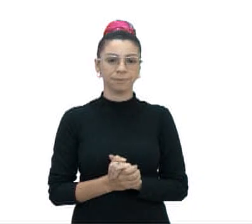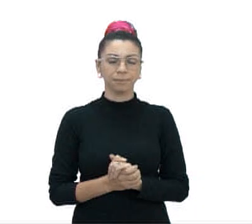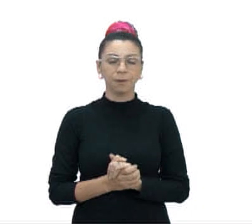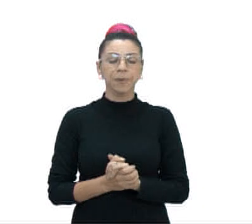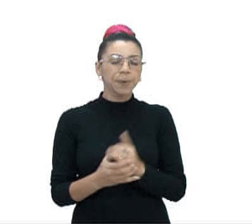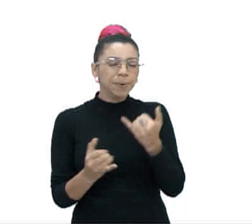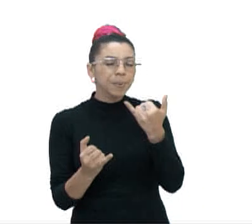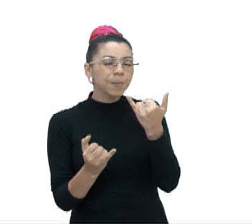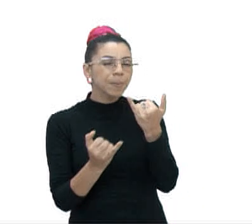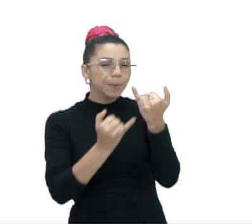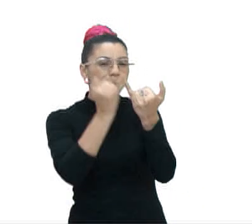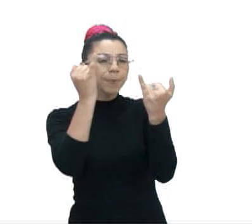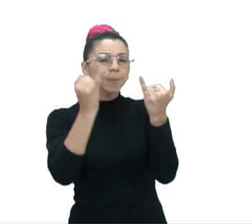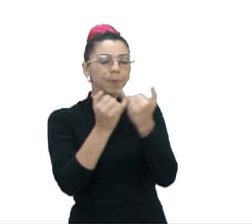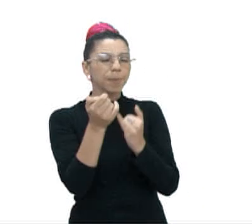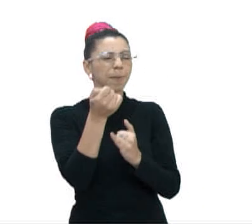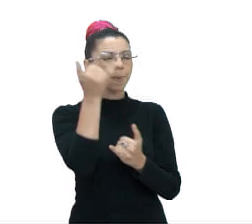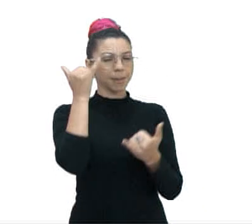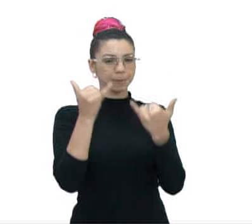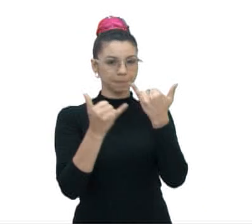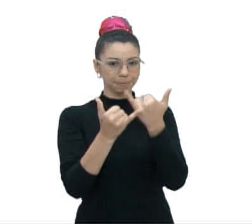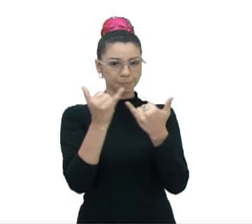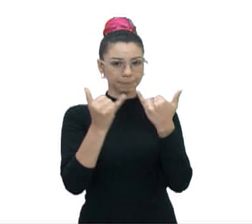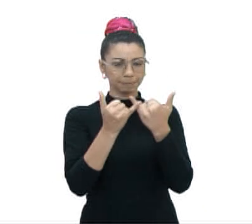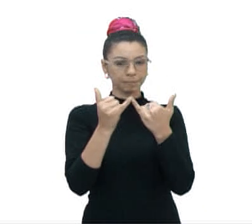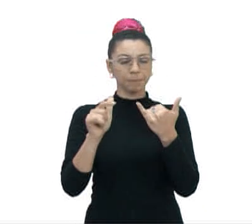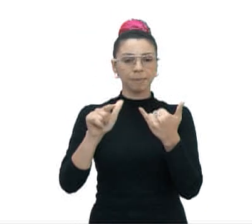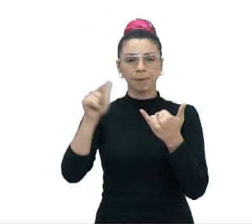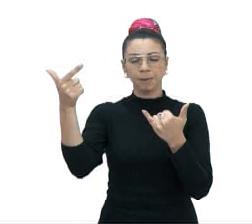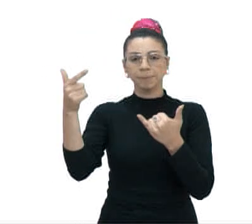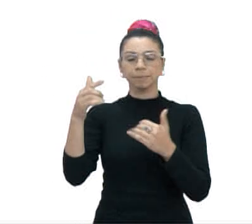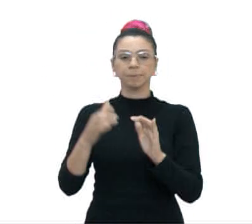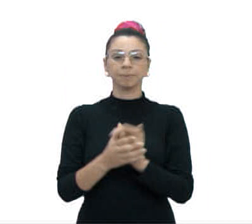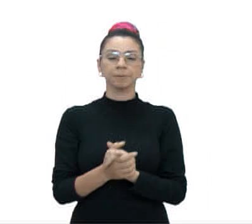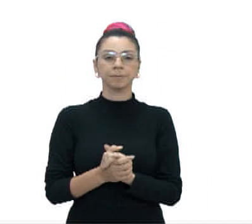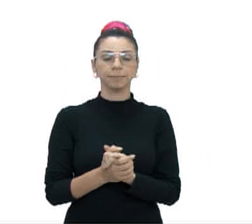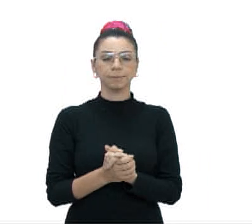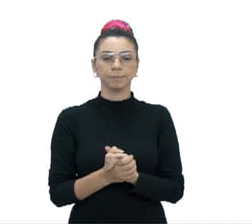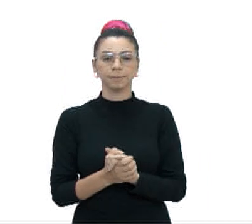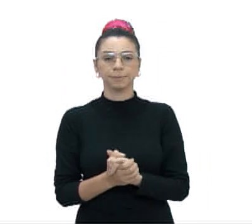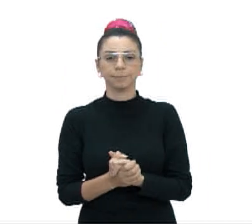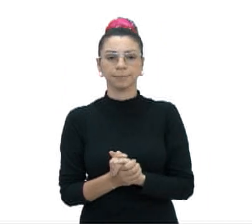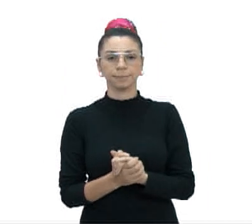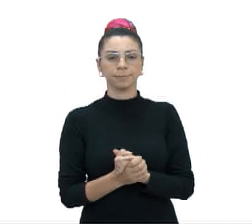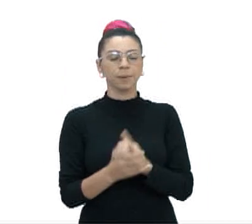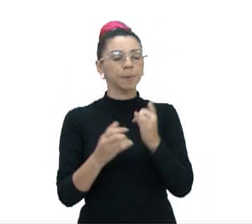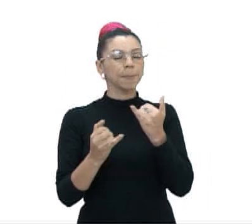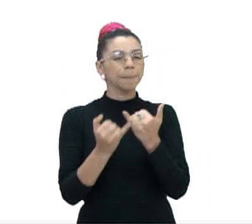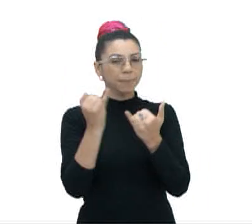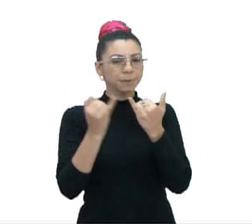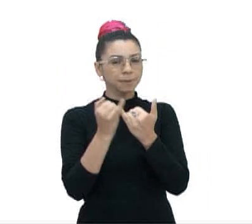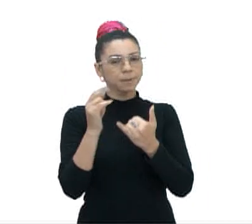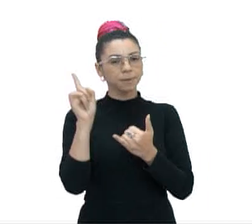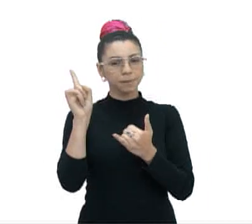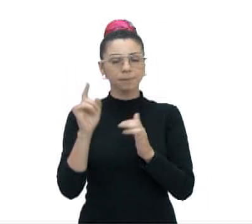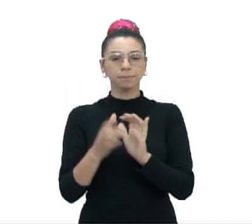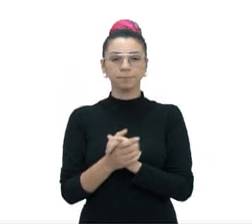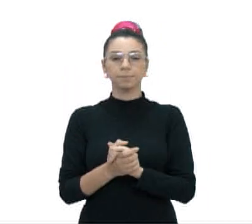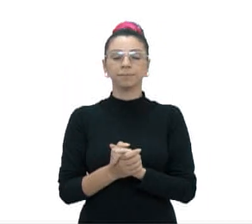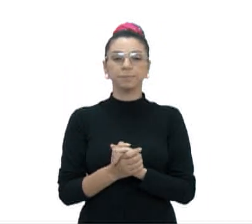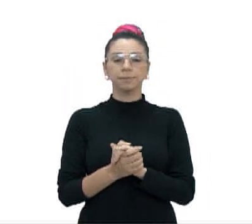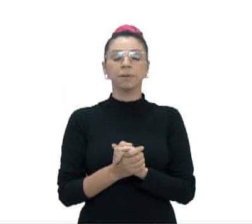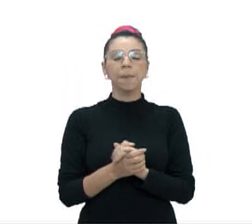a mesma imagem, não é a mesma imagem porque não é no mesmo momento. Nós temos quase a mesma imagem e eu vou pedir para